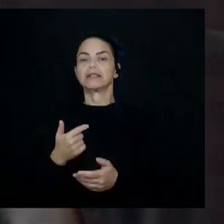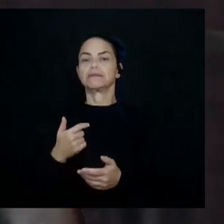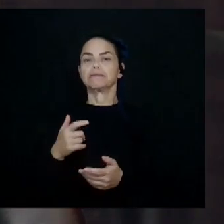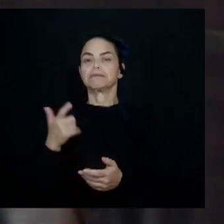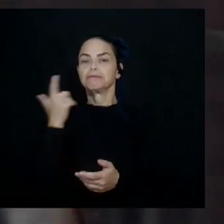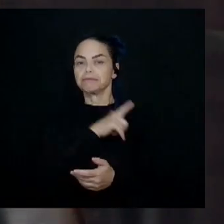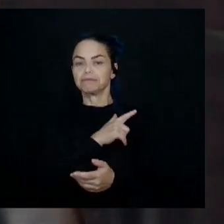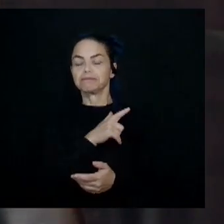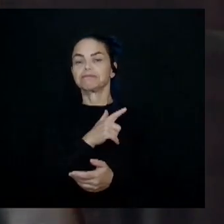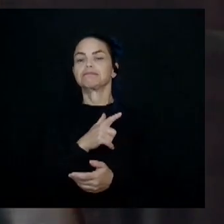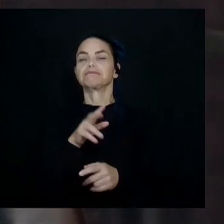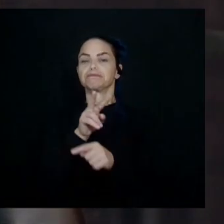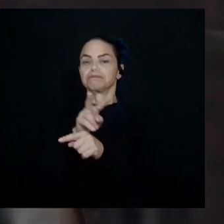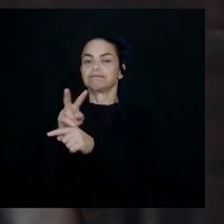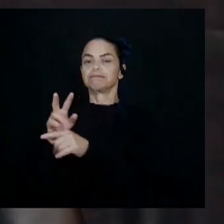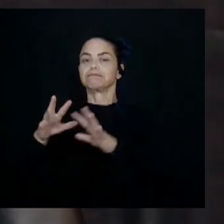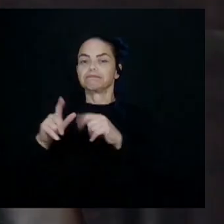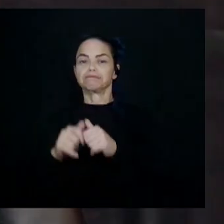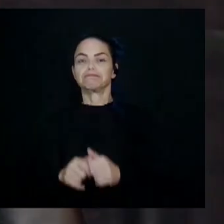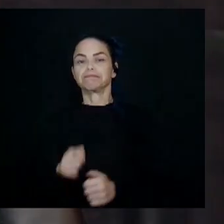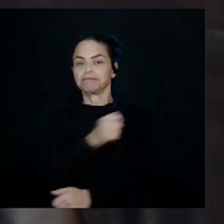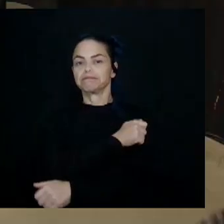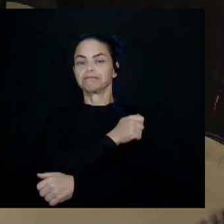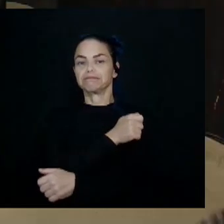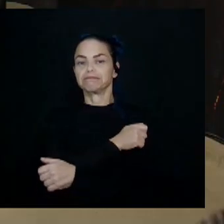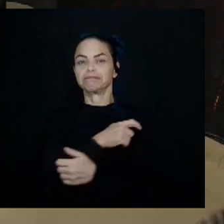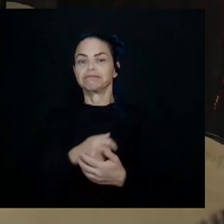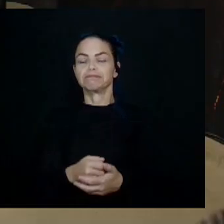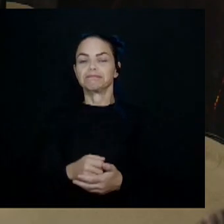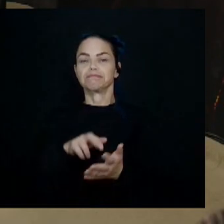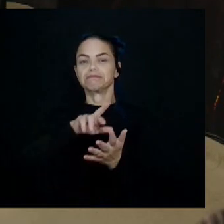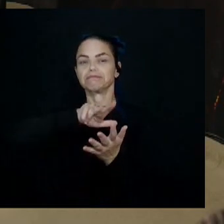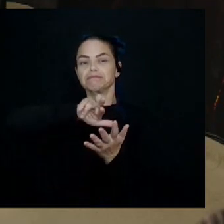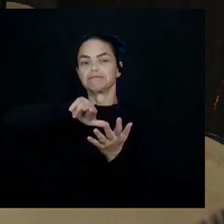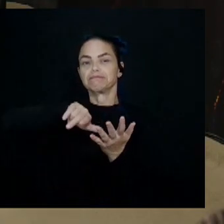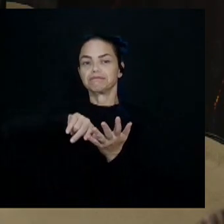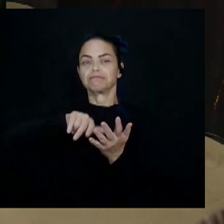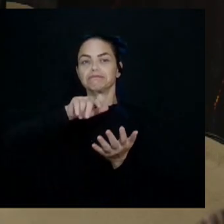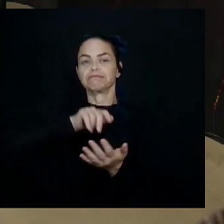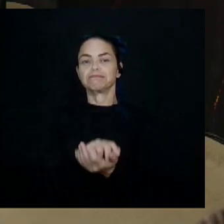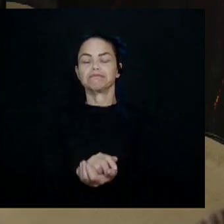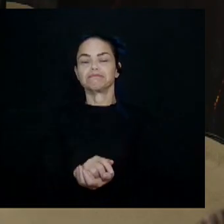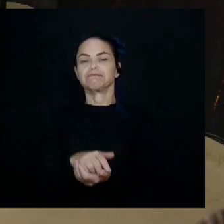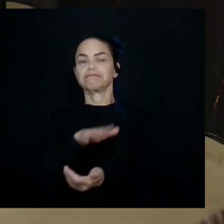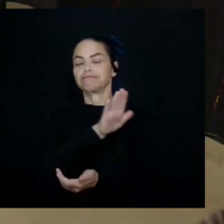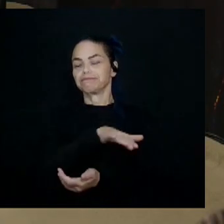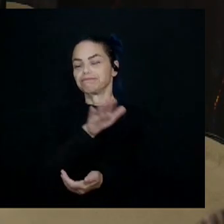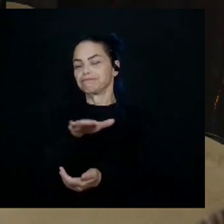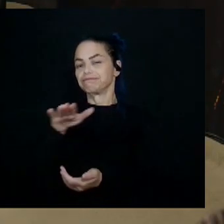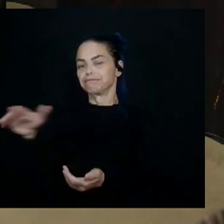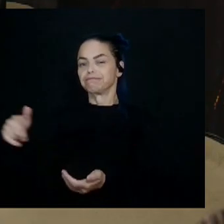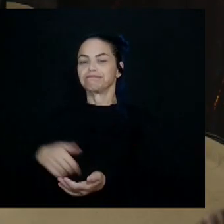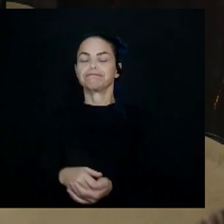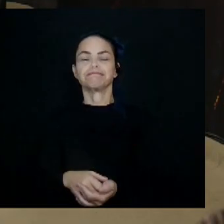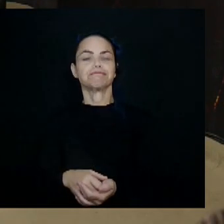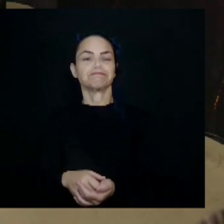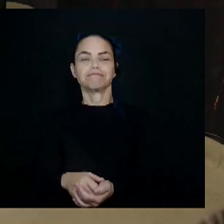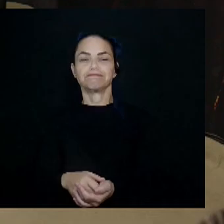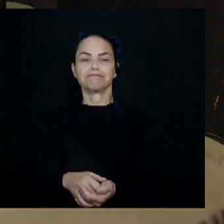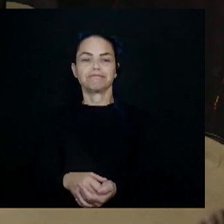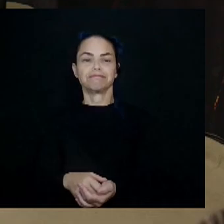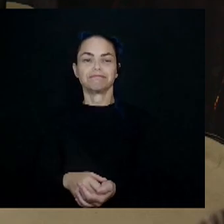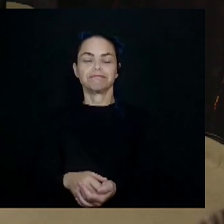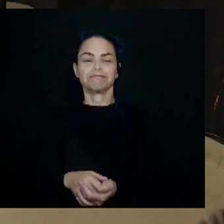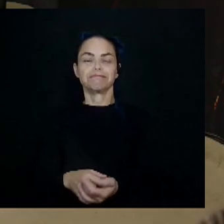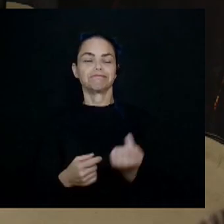conta de tudo isso. E além da diversidade, o número de crianças Maior, Então, aham. individualizar